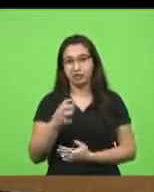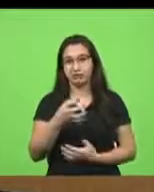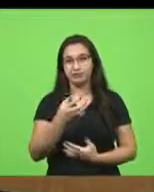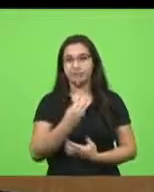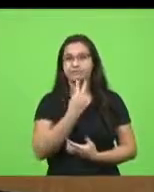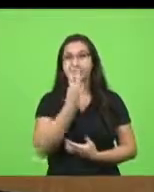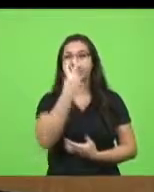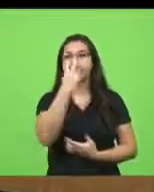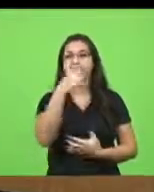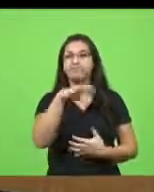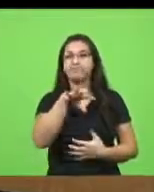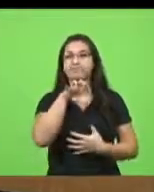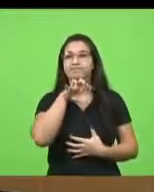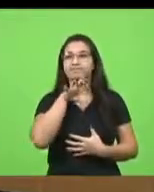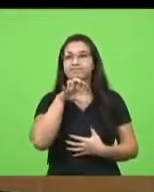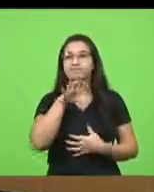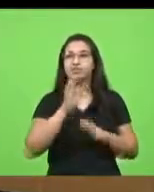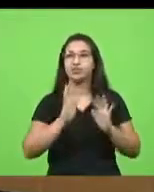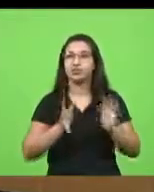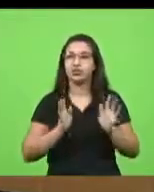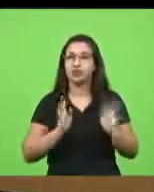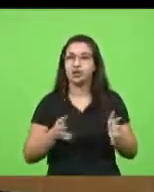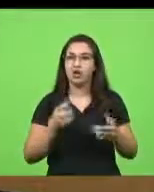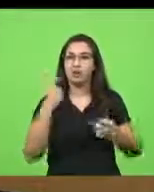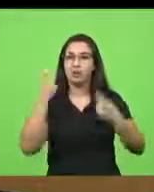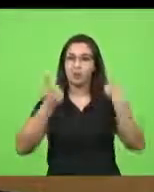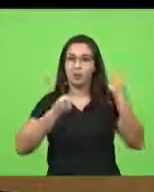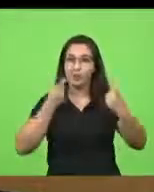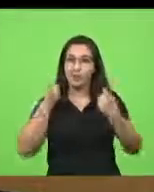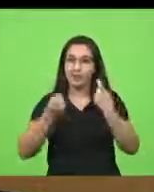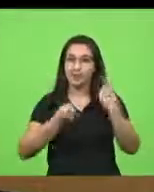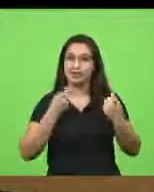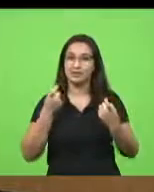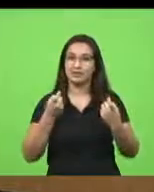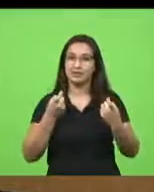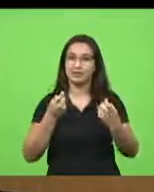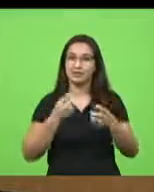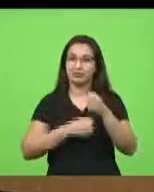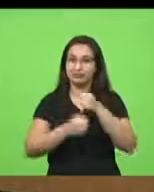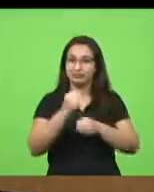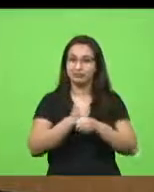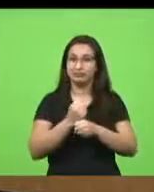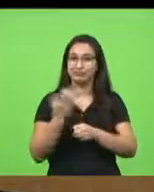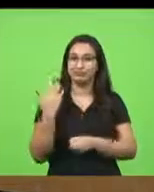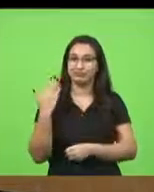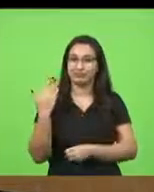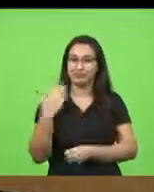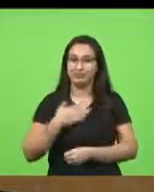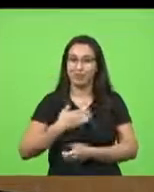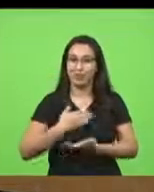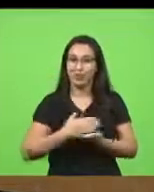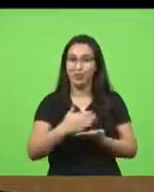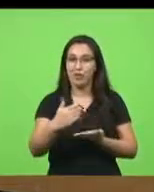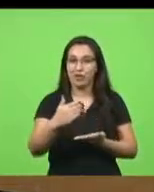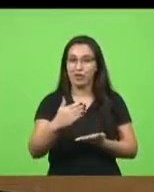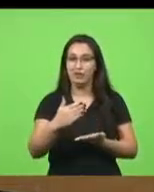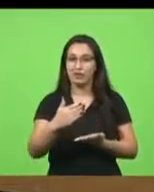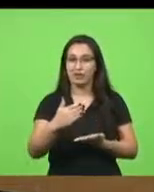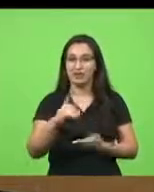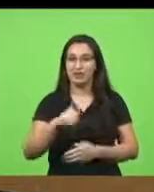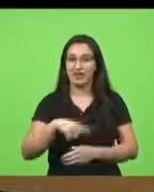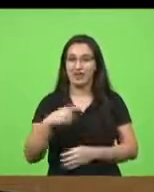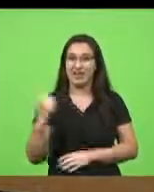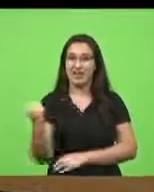Manifestamos novamente essa preocupação que já vemos manifestando desde o ano passado. No ano passado, inclusive, naquele momento